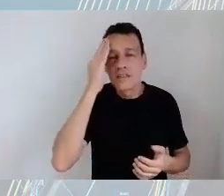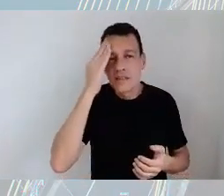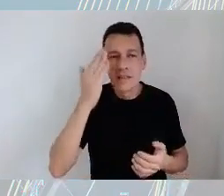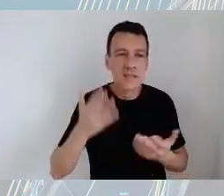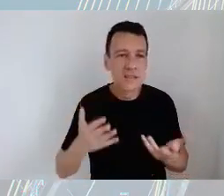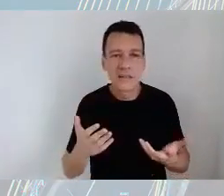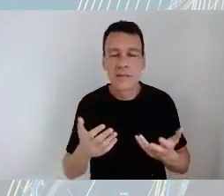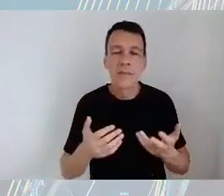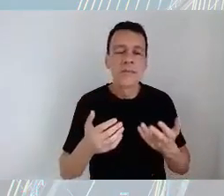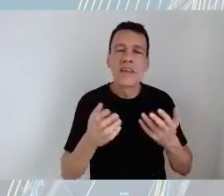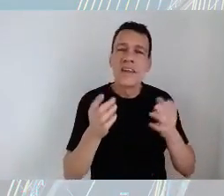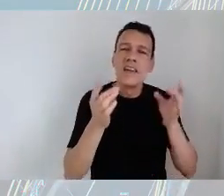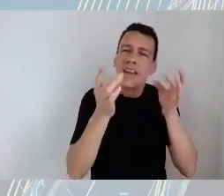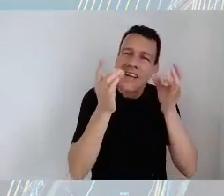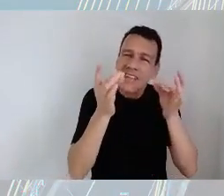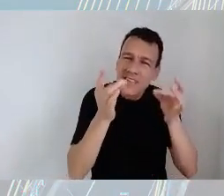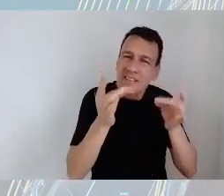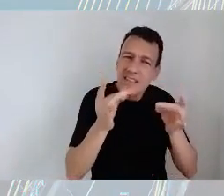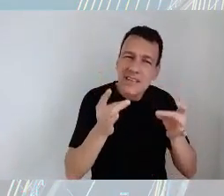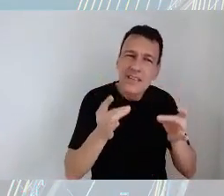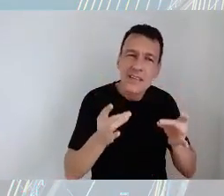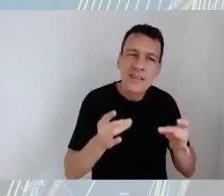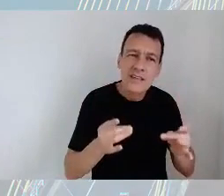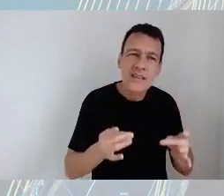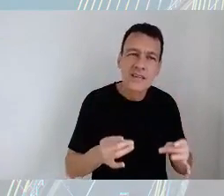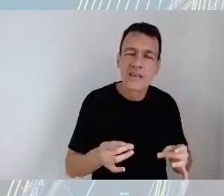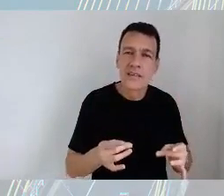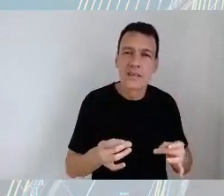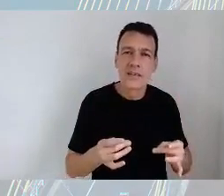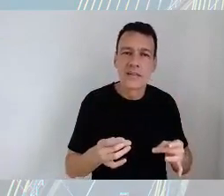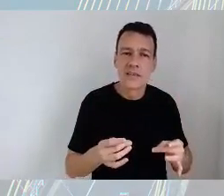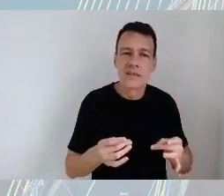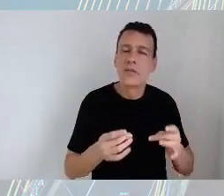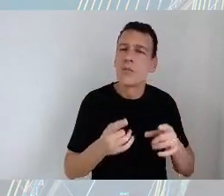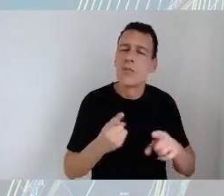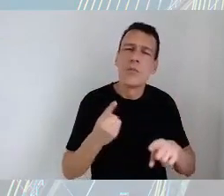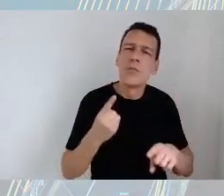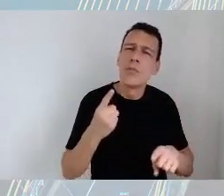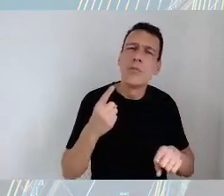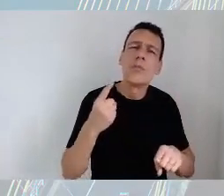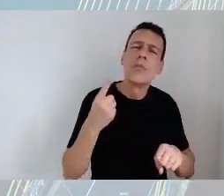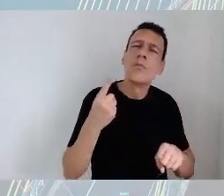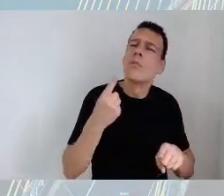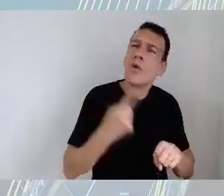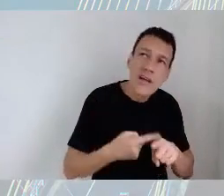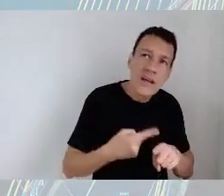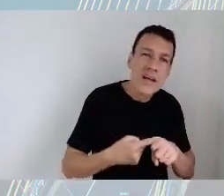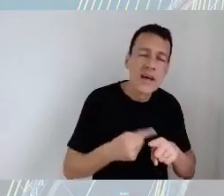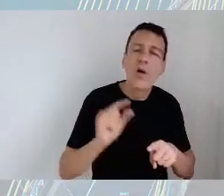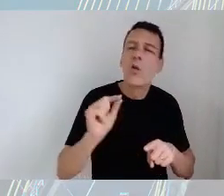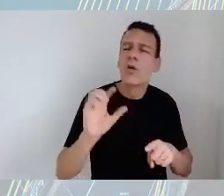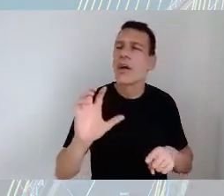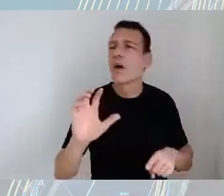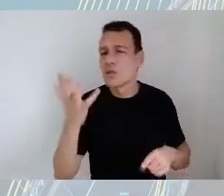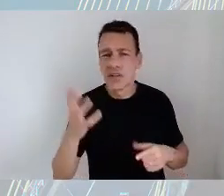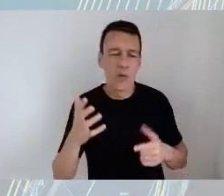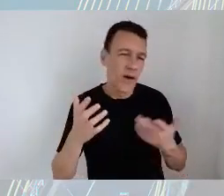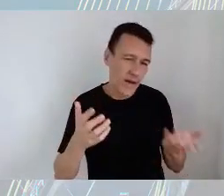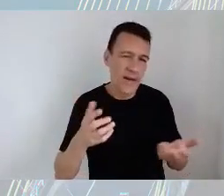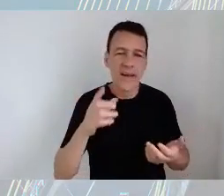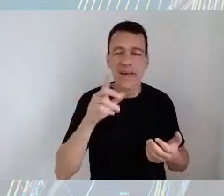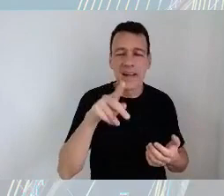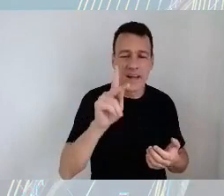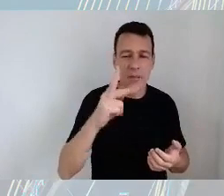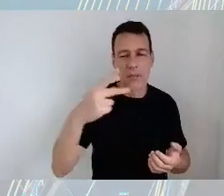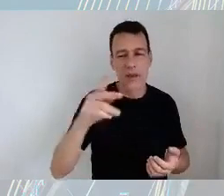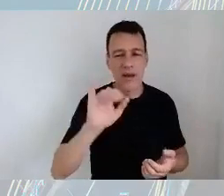descritiva, né? Que é saber o porquê o que aconteceu, que são os KPIs. A gente só tem uma maneira de fazer isso, né? Só